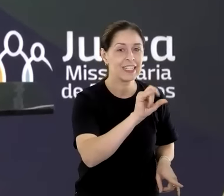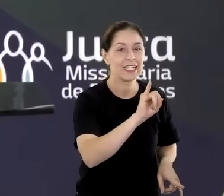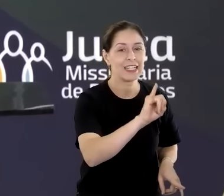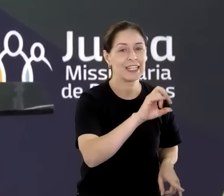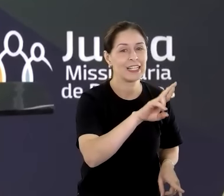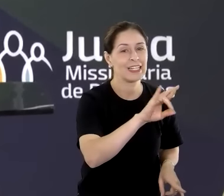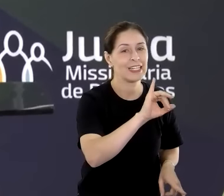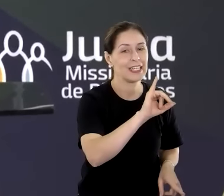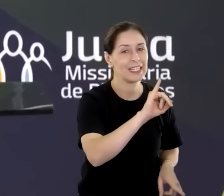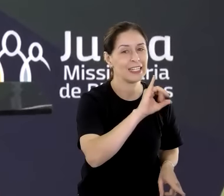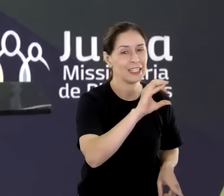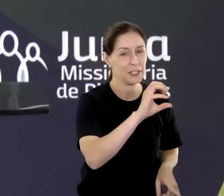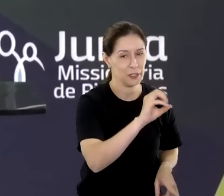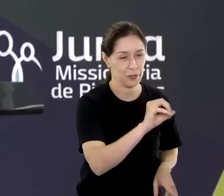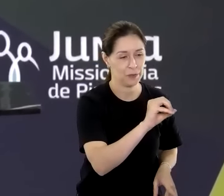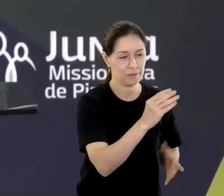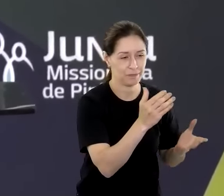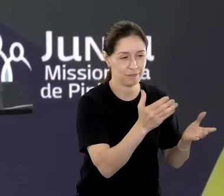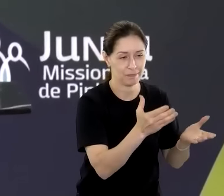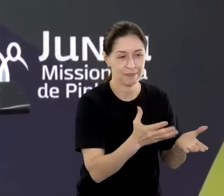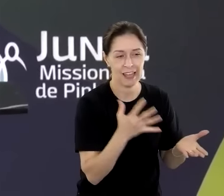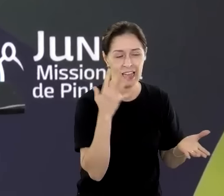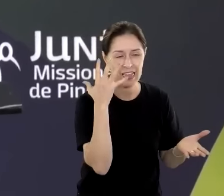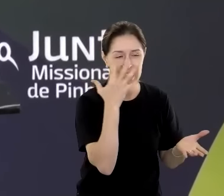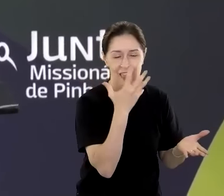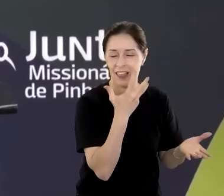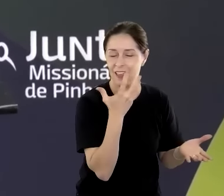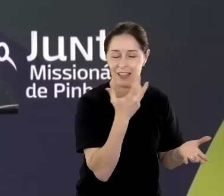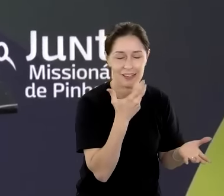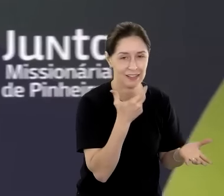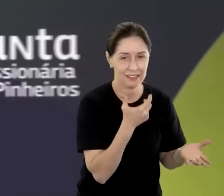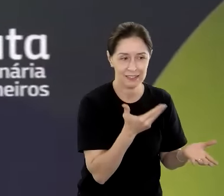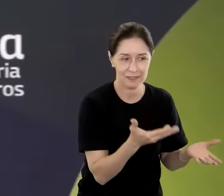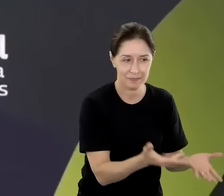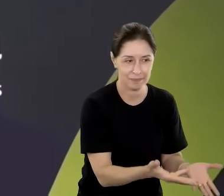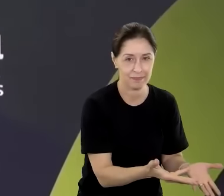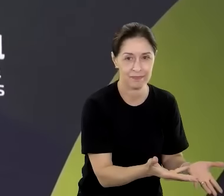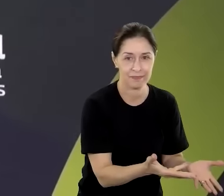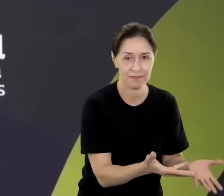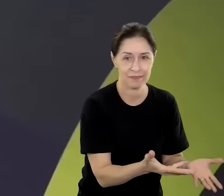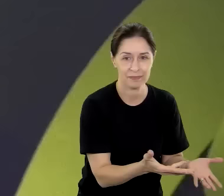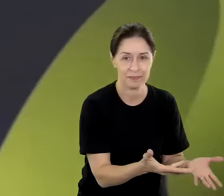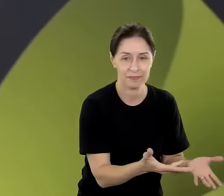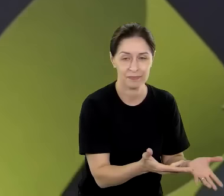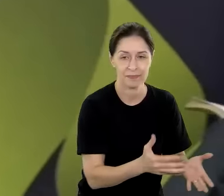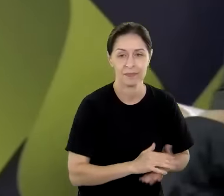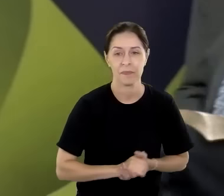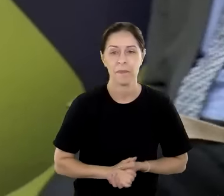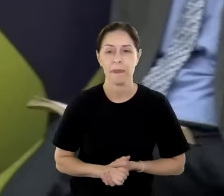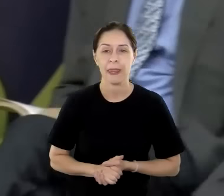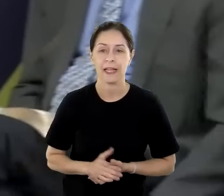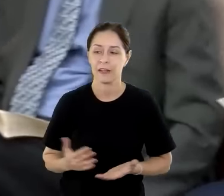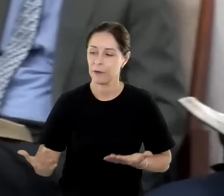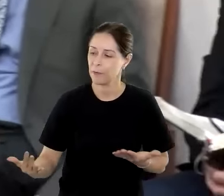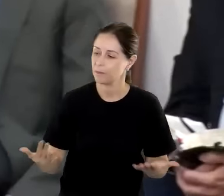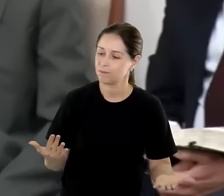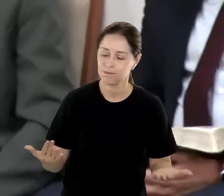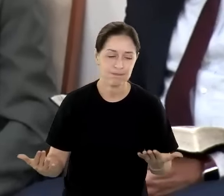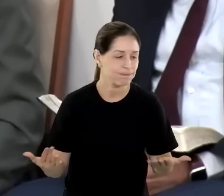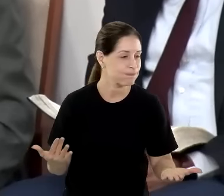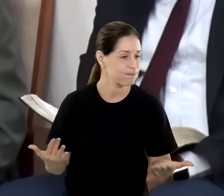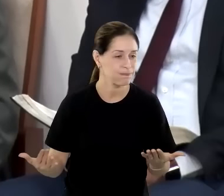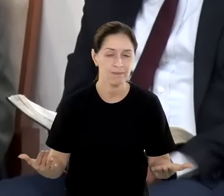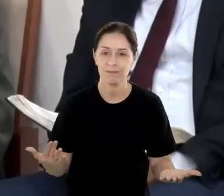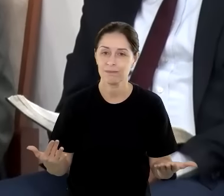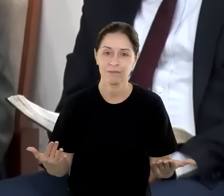as flores, embora nasçam hoje, ficam bonitas hoje, amanhã elas são cortadas, jogadas no forno, nem Salomão em toda a sua